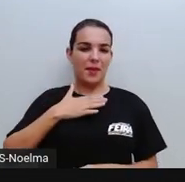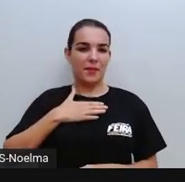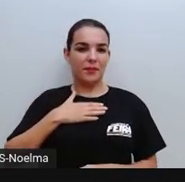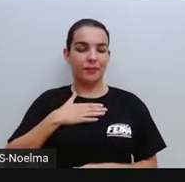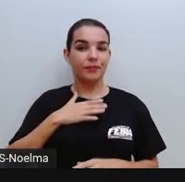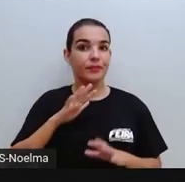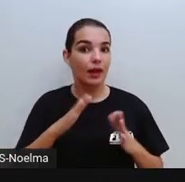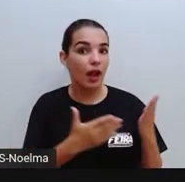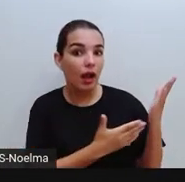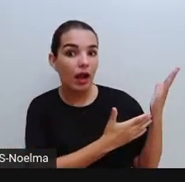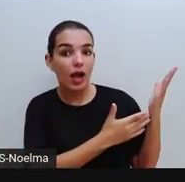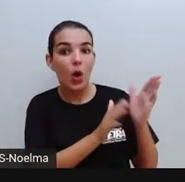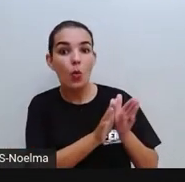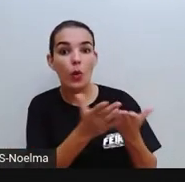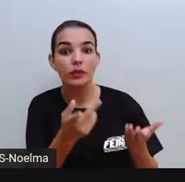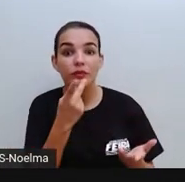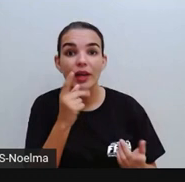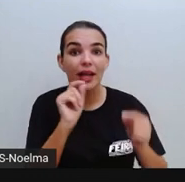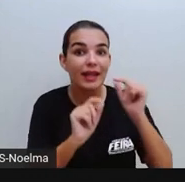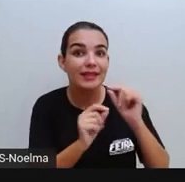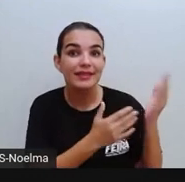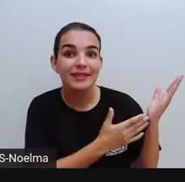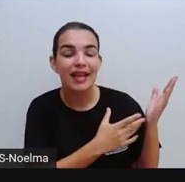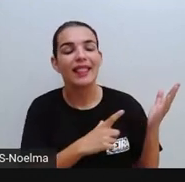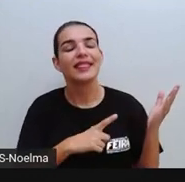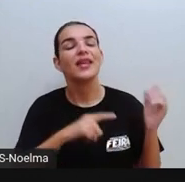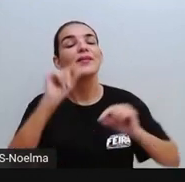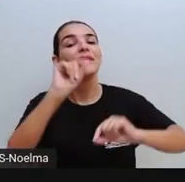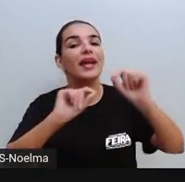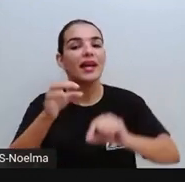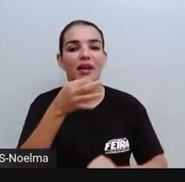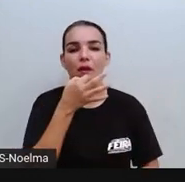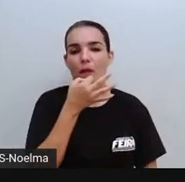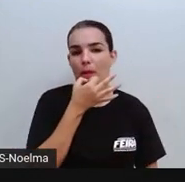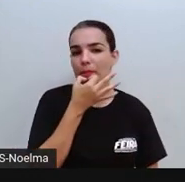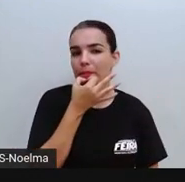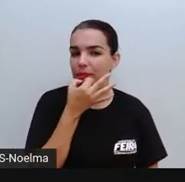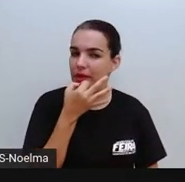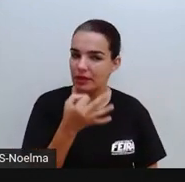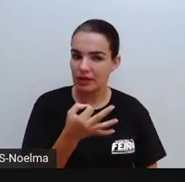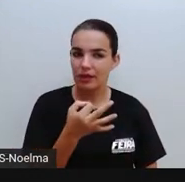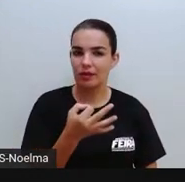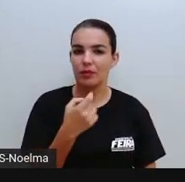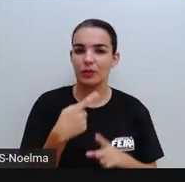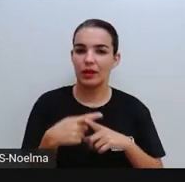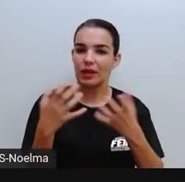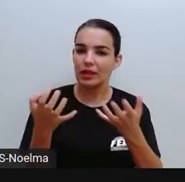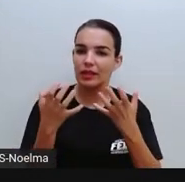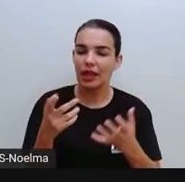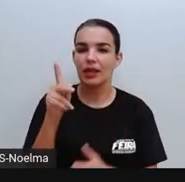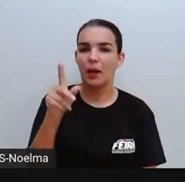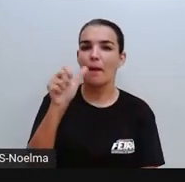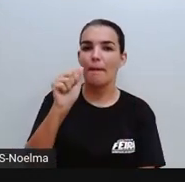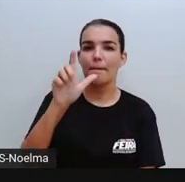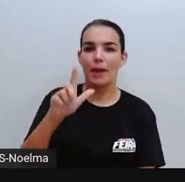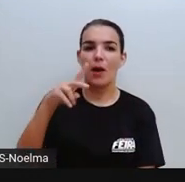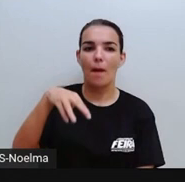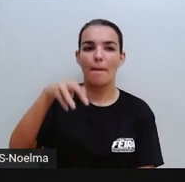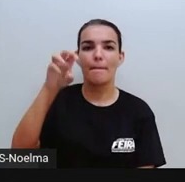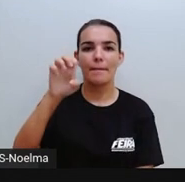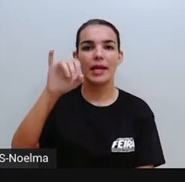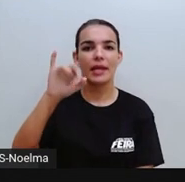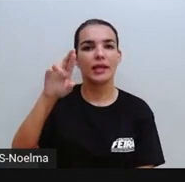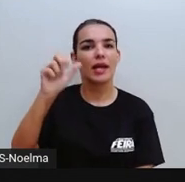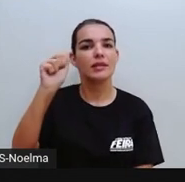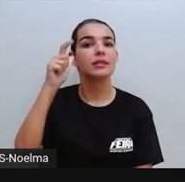Imparcial quando ele fala isso porque ele mostra né que ele tá lindo lado do Palmeiras ele quer que o Palmeiras ganha hein